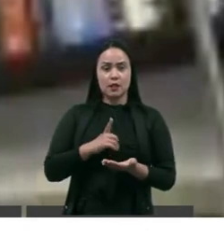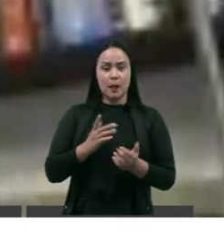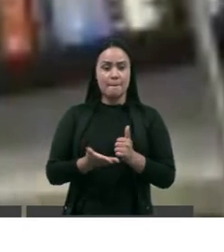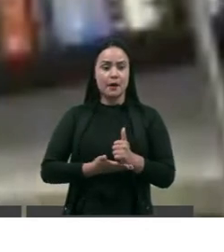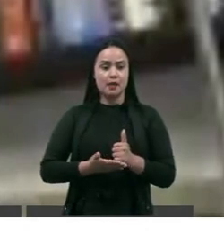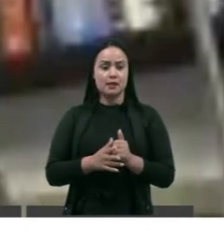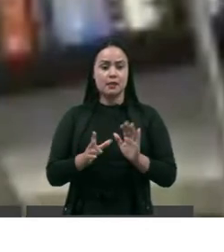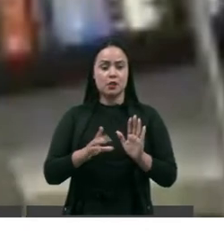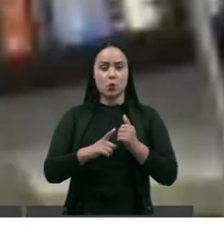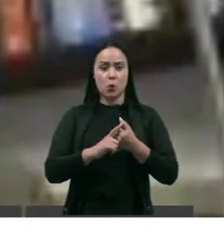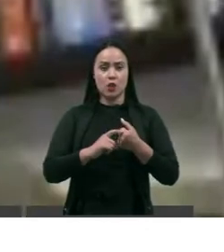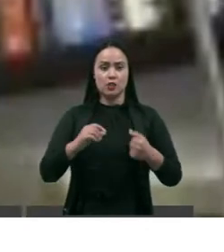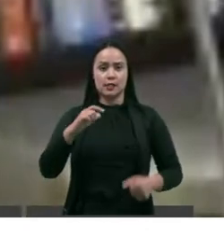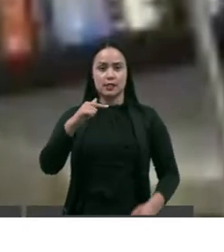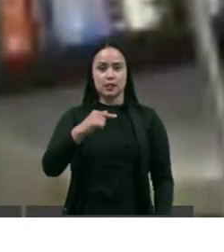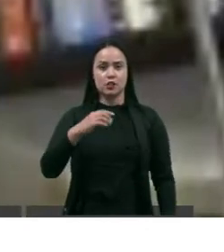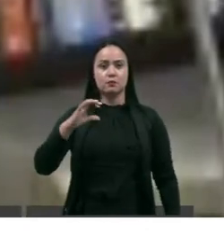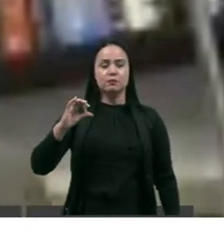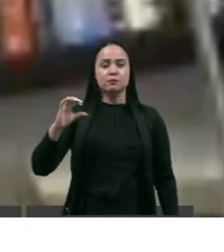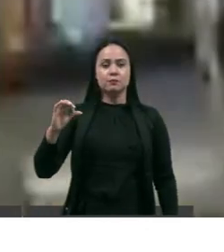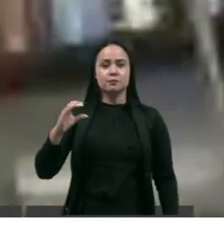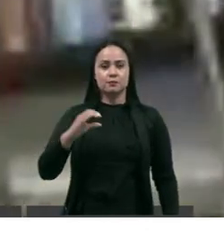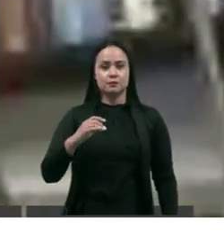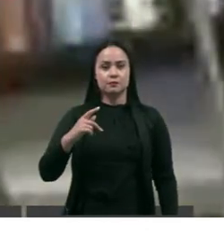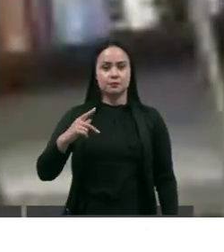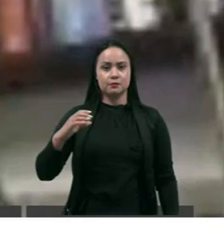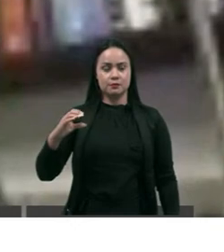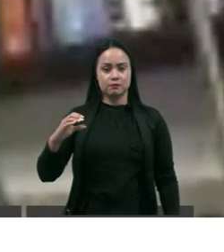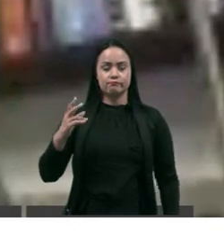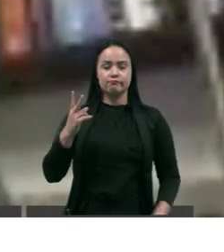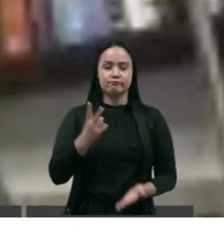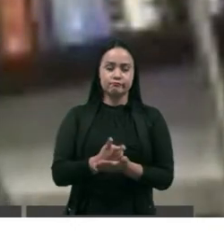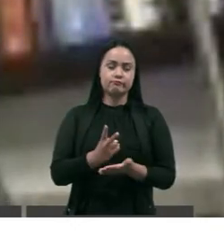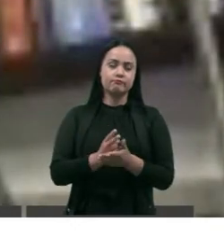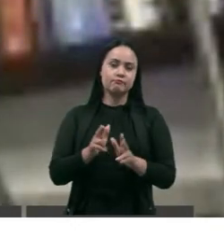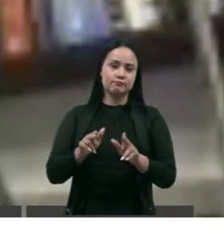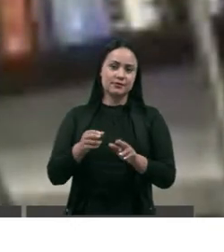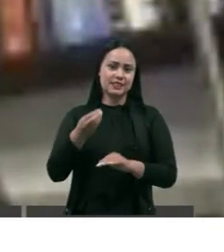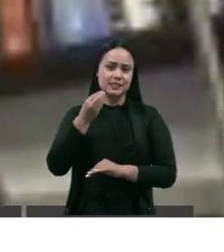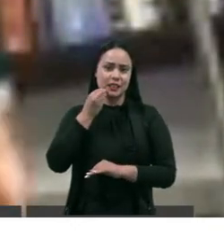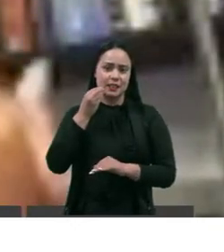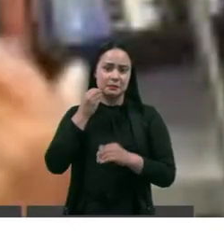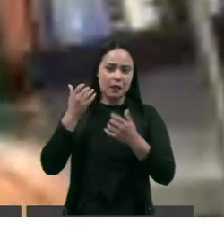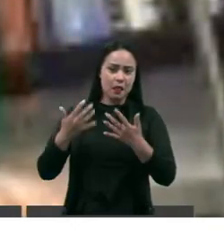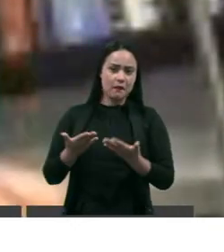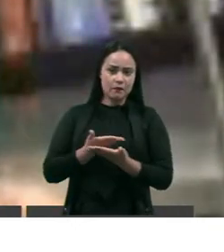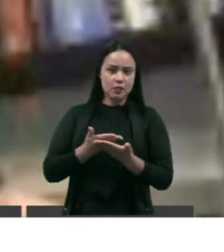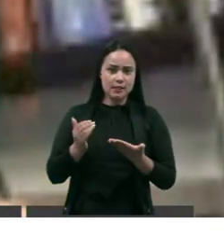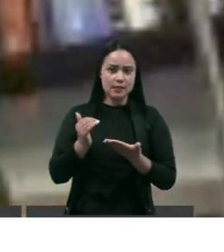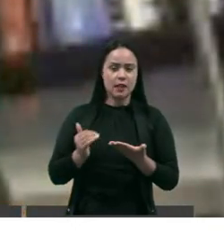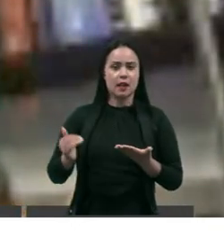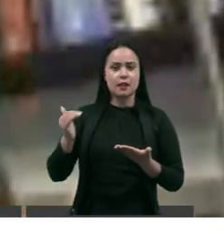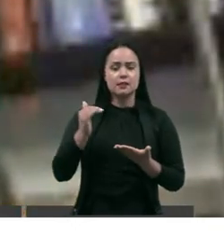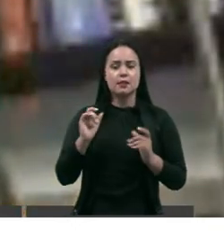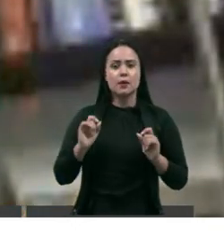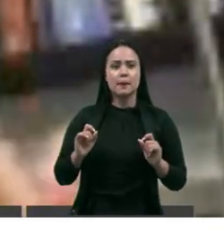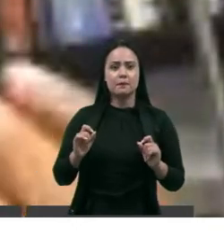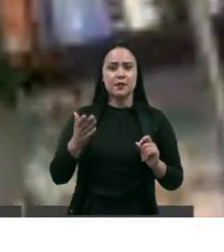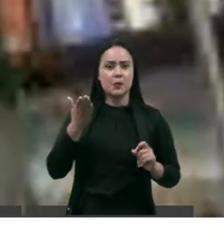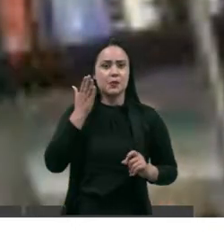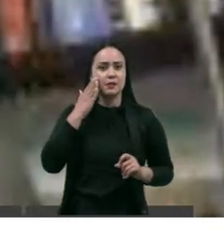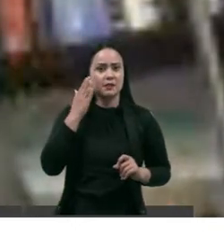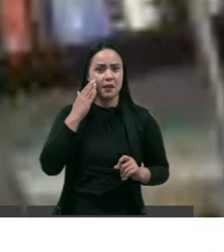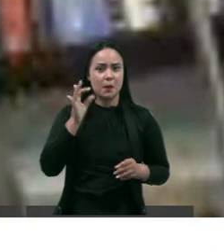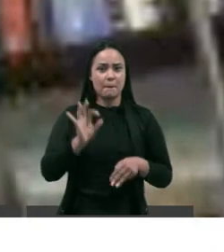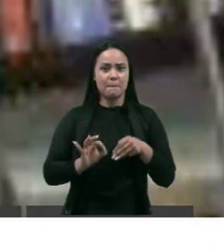artigo 799 do CPP, da mesma forma, o que eu estou tentando explicar a Vossas Excelências, e eu sei pelo